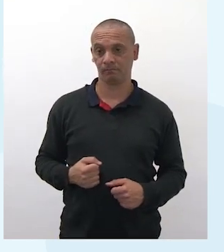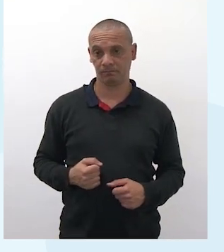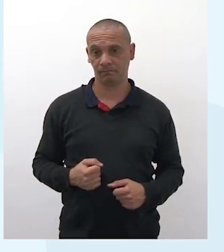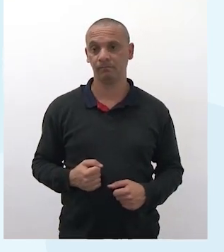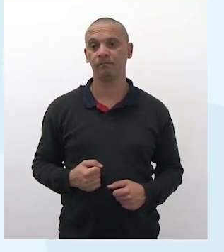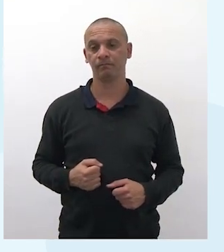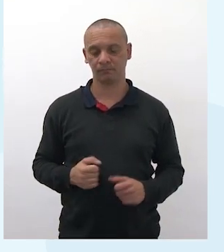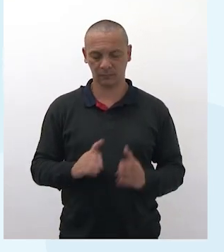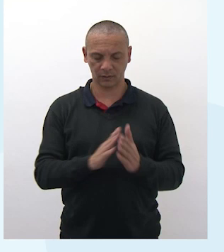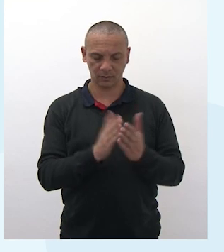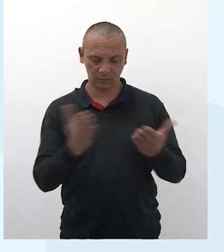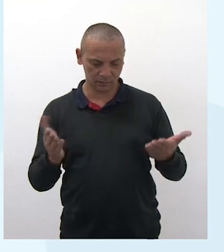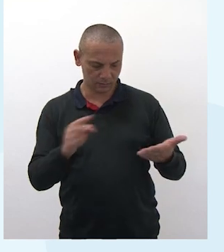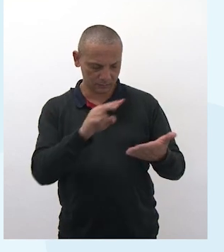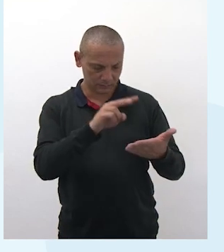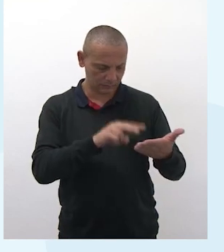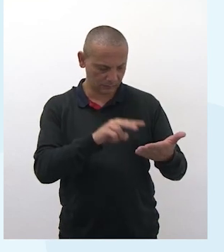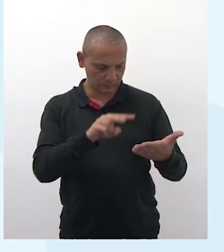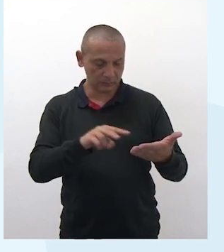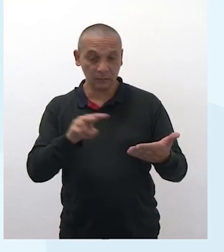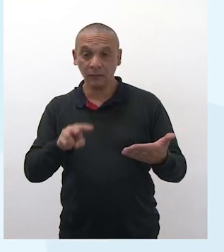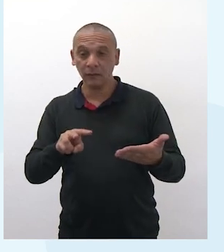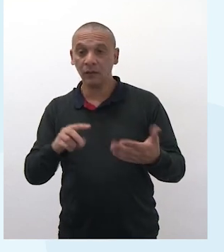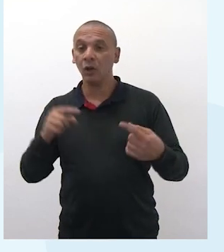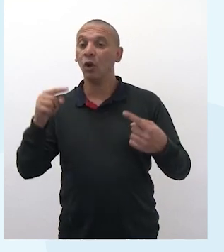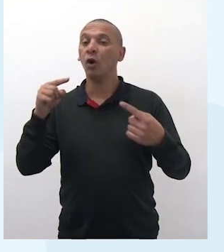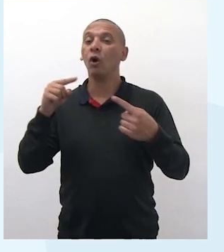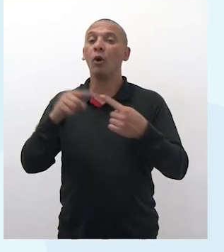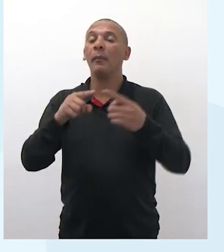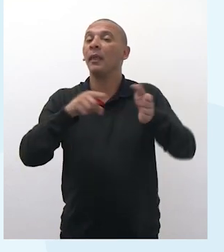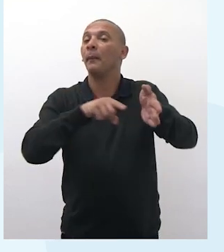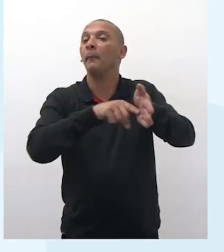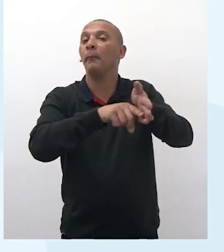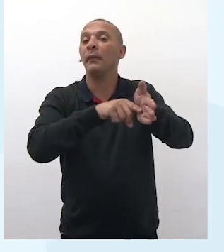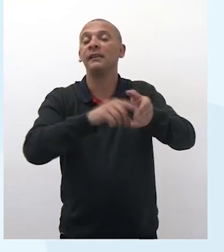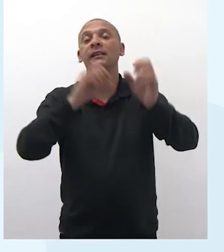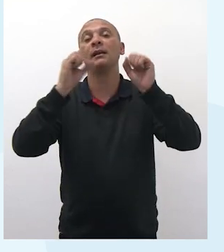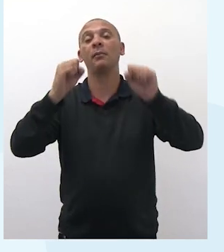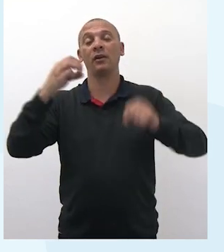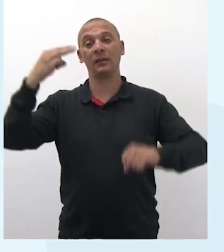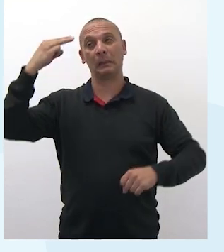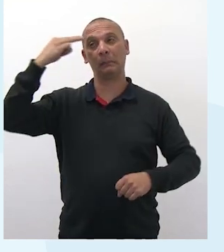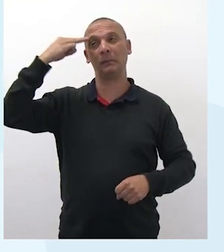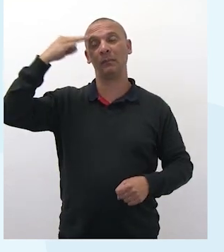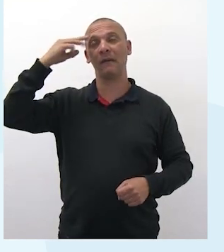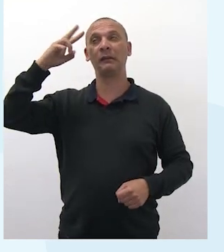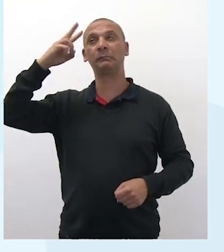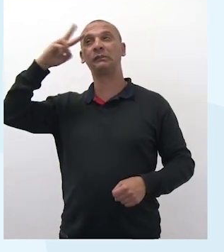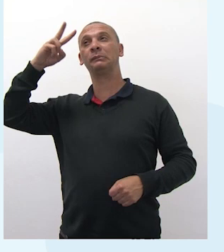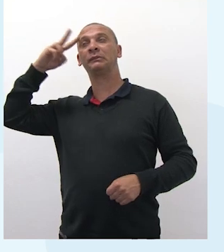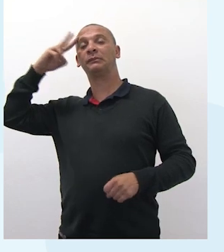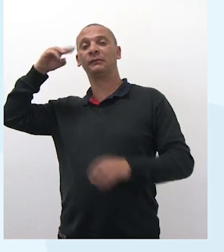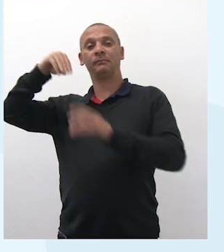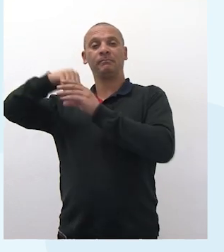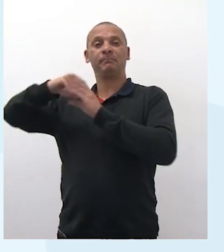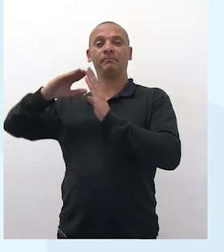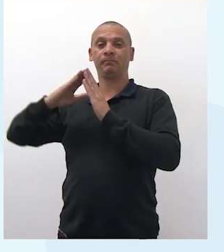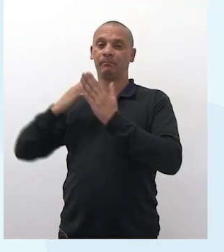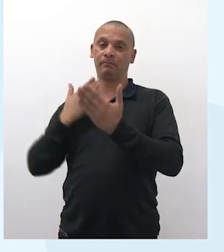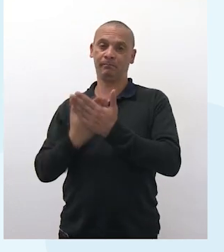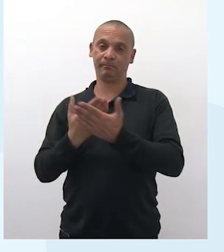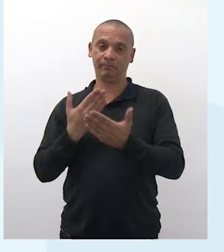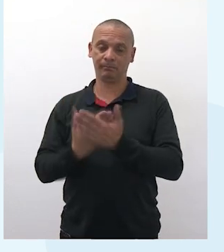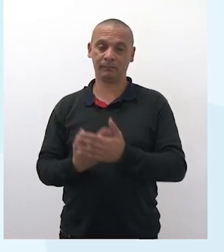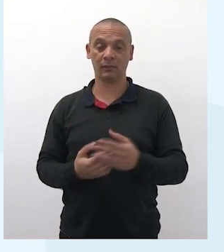Esses álbuns possuem potenciais para ser fonte de pesquisa sobre a memória e história escolar. Aqui nós